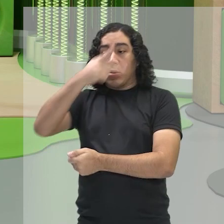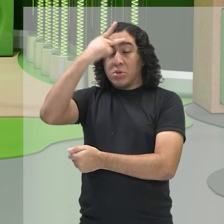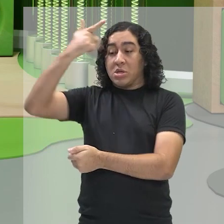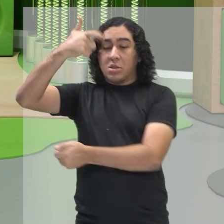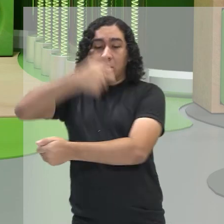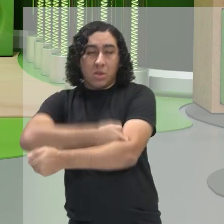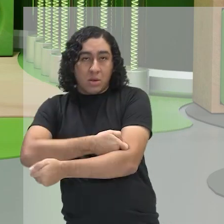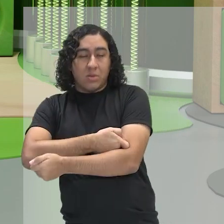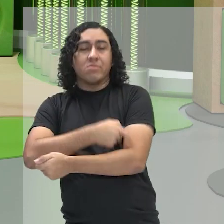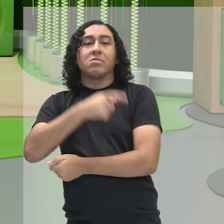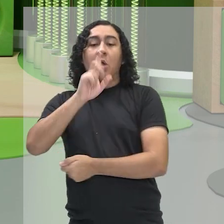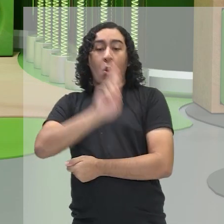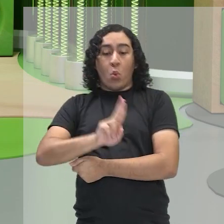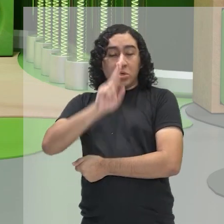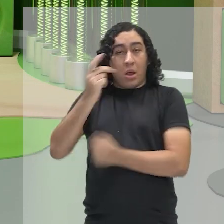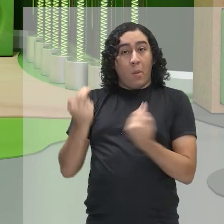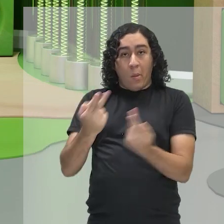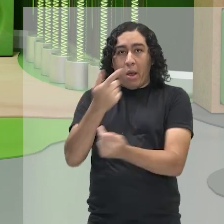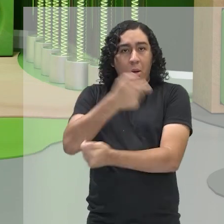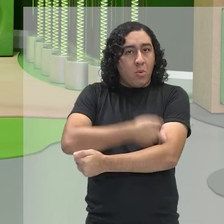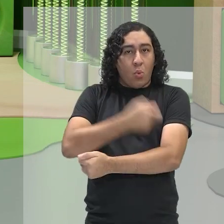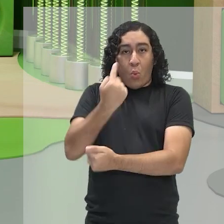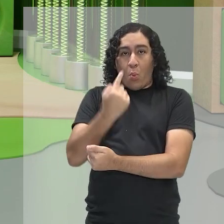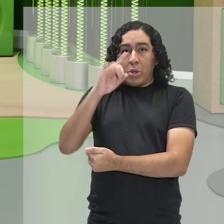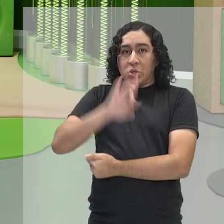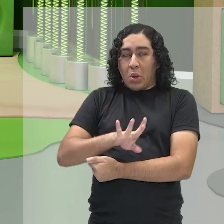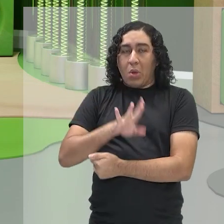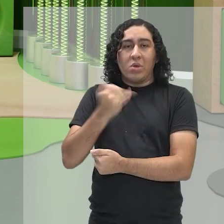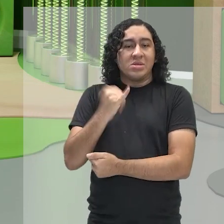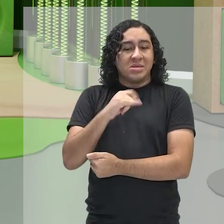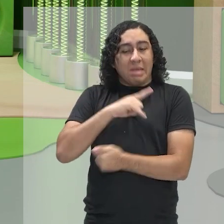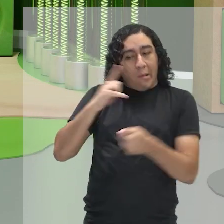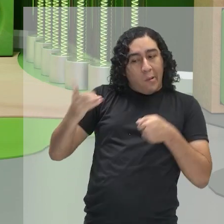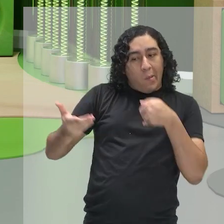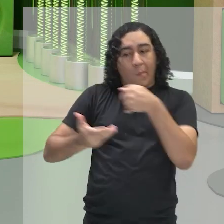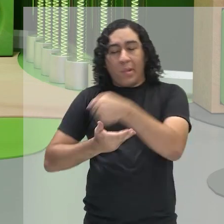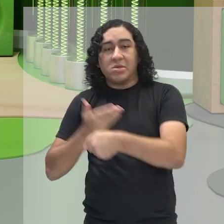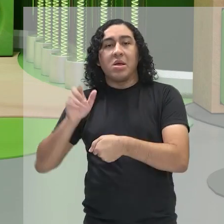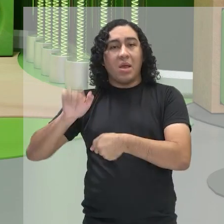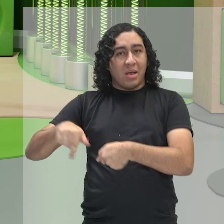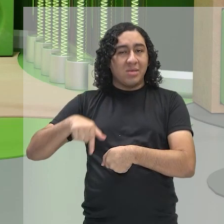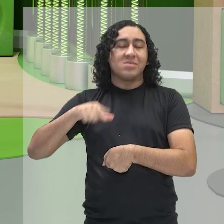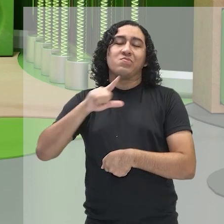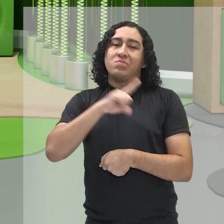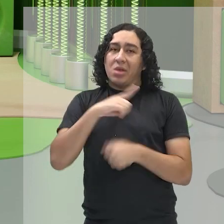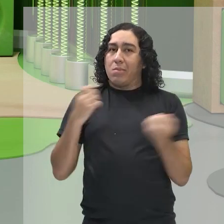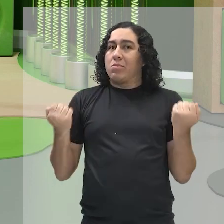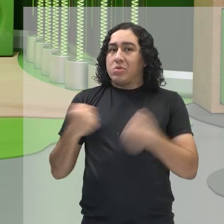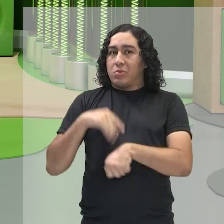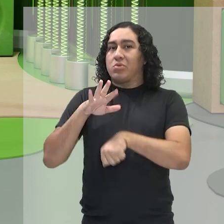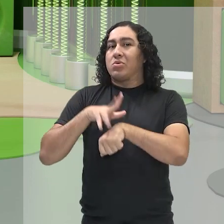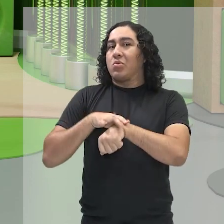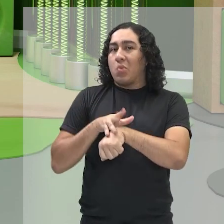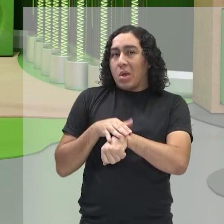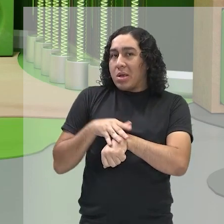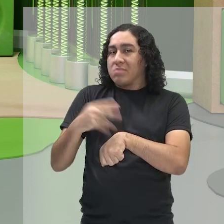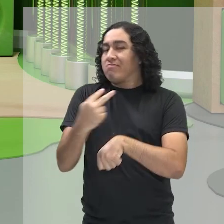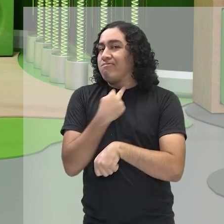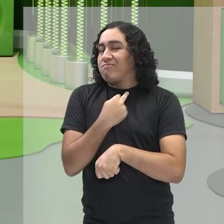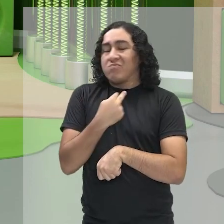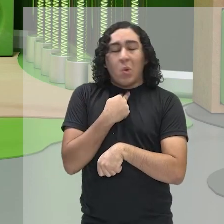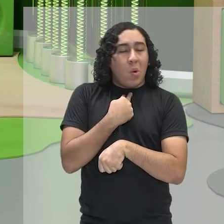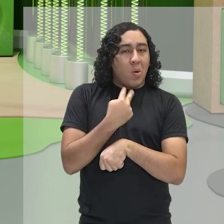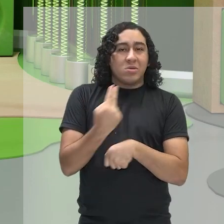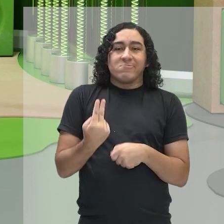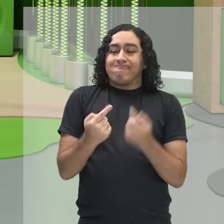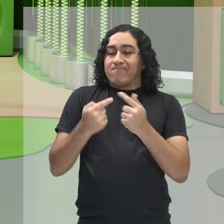vai perfurar ali o corpo da pessoa, se fizer o compartilhamento desses utensílios, óbvio que isso não deve acontecer de forma